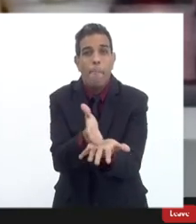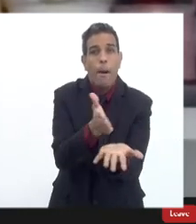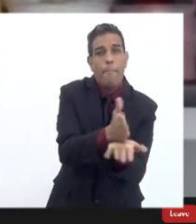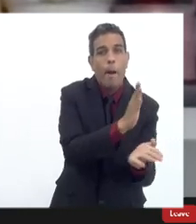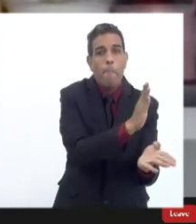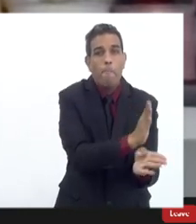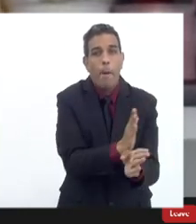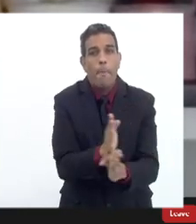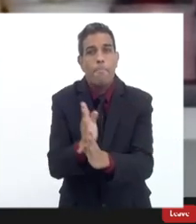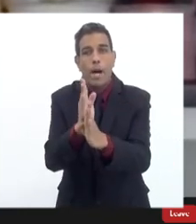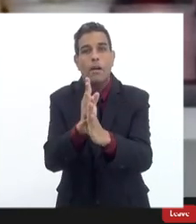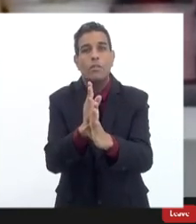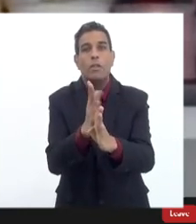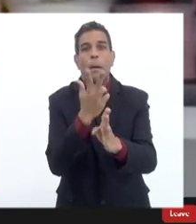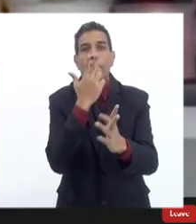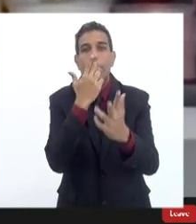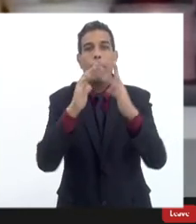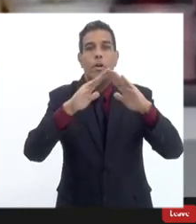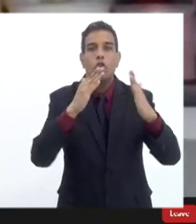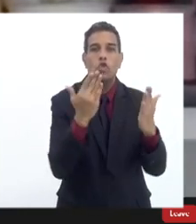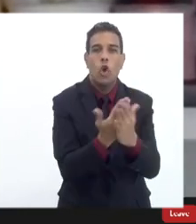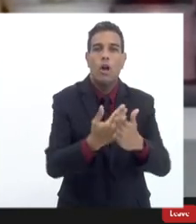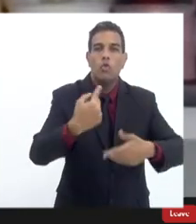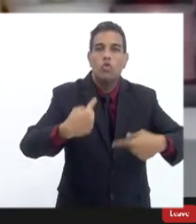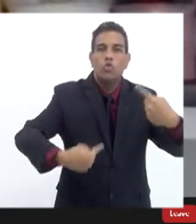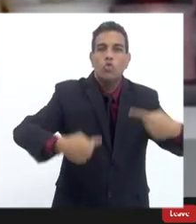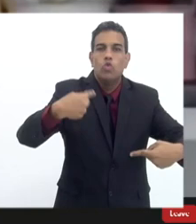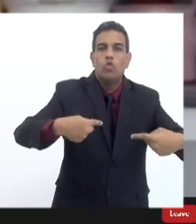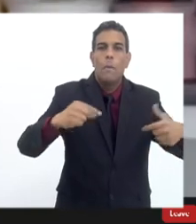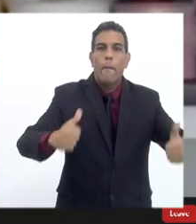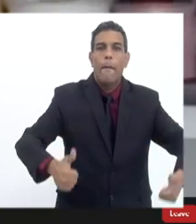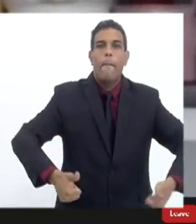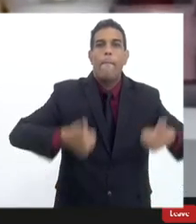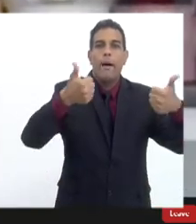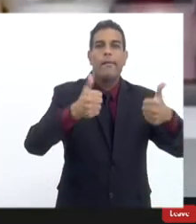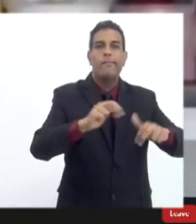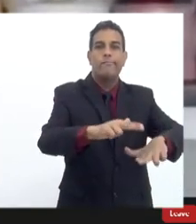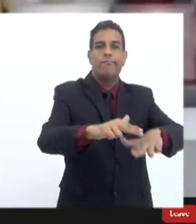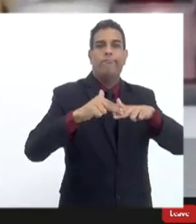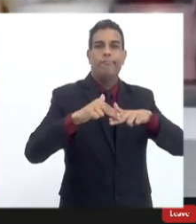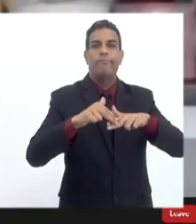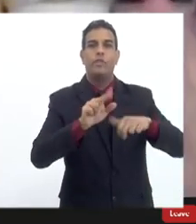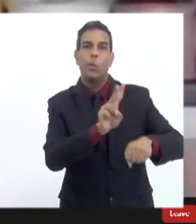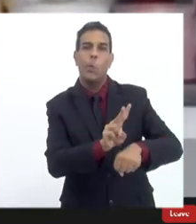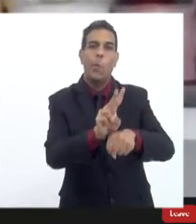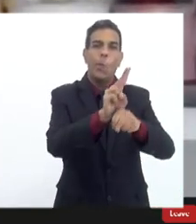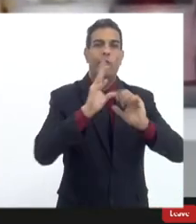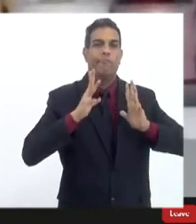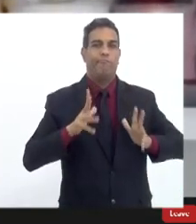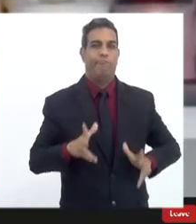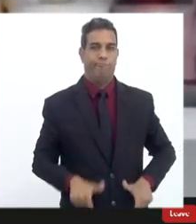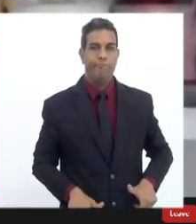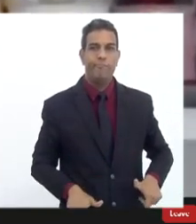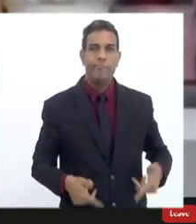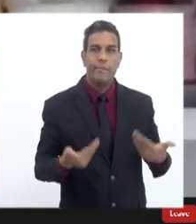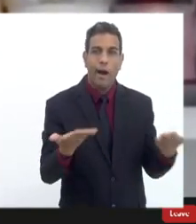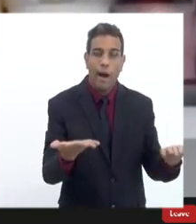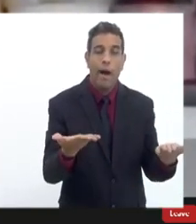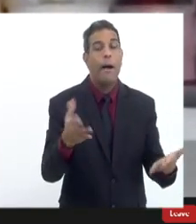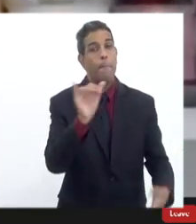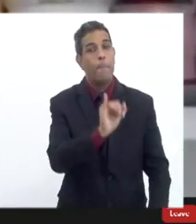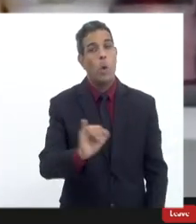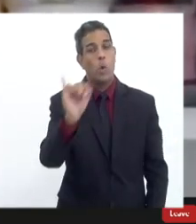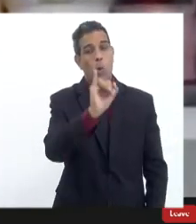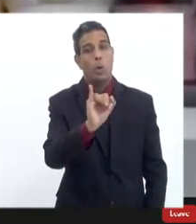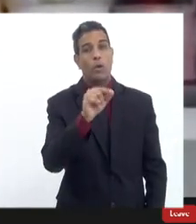diagnosticar desdobramentos de políticas implementadas pelo poder público. Na ausência disso, este é fundamental,